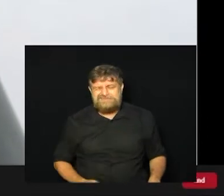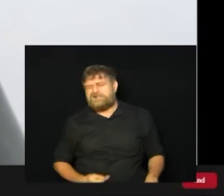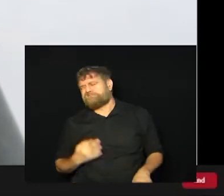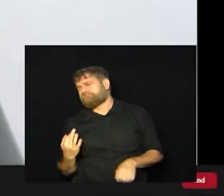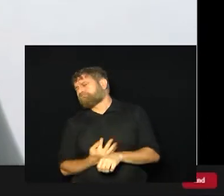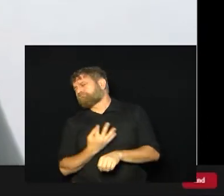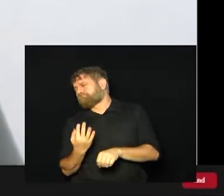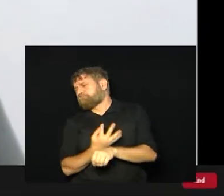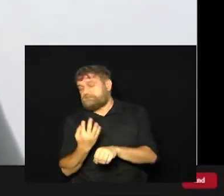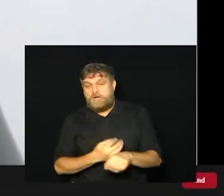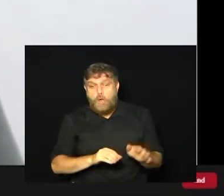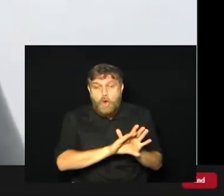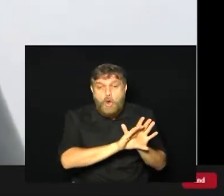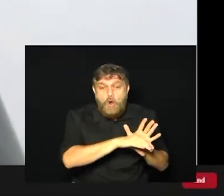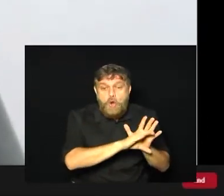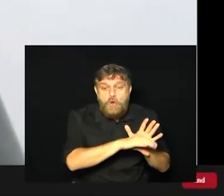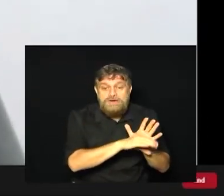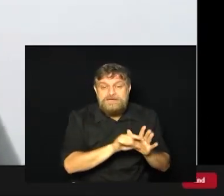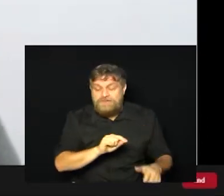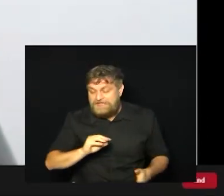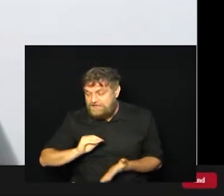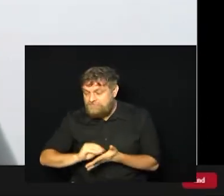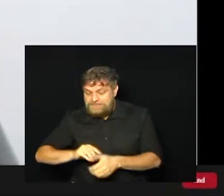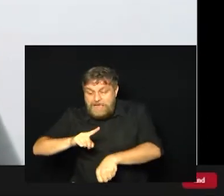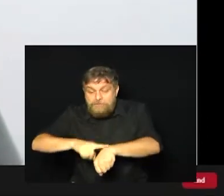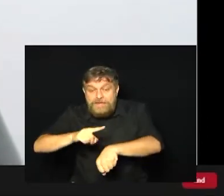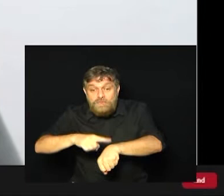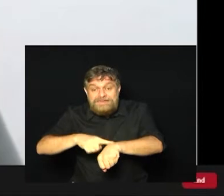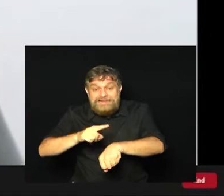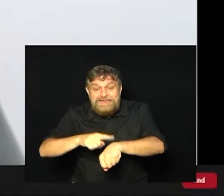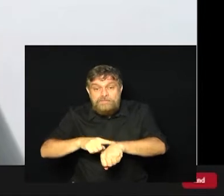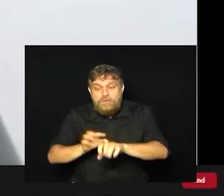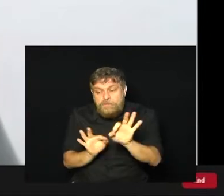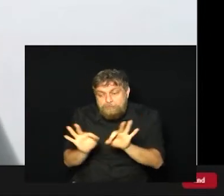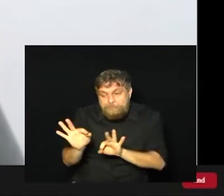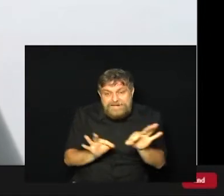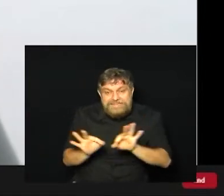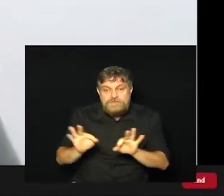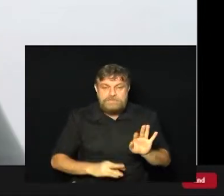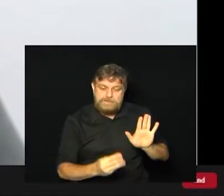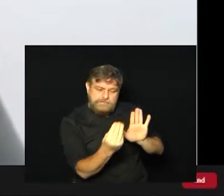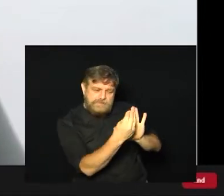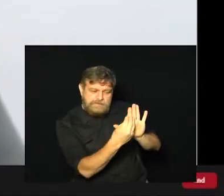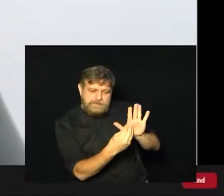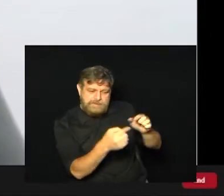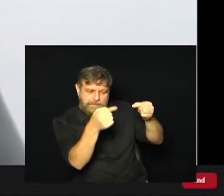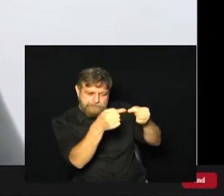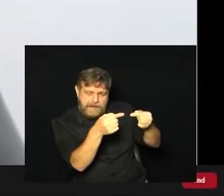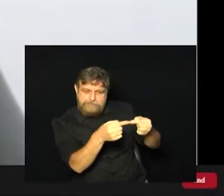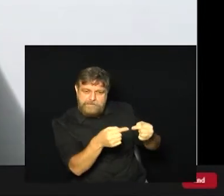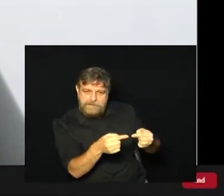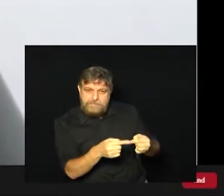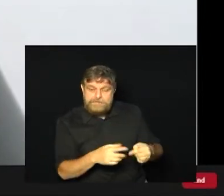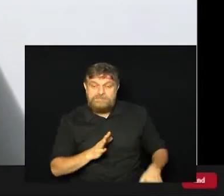esse conceito do que me é escasso, que é tempo, eu preciso trazer para o meu planejamento. Para caber na agenda do